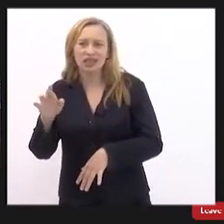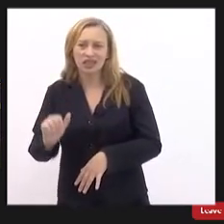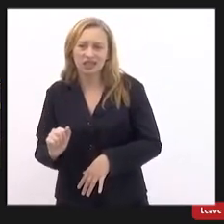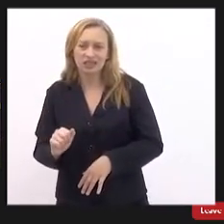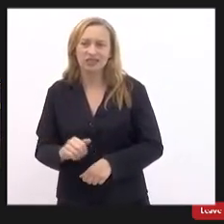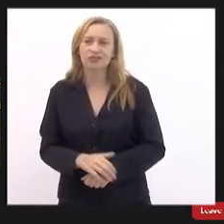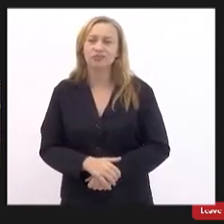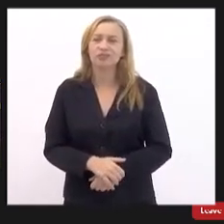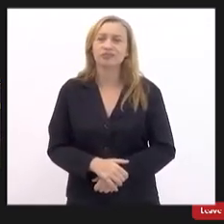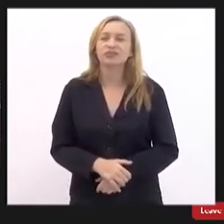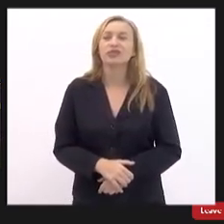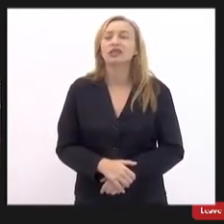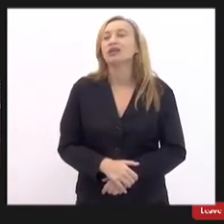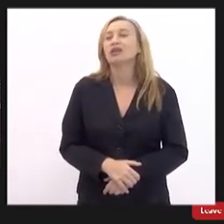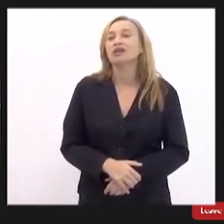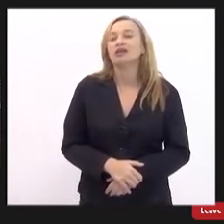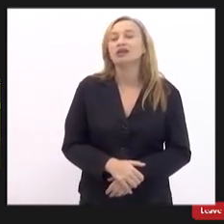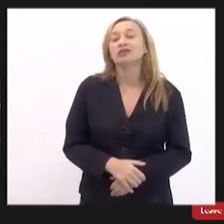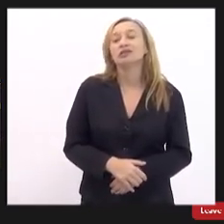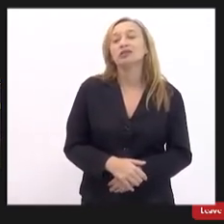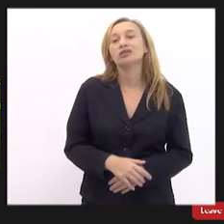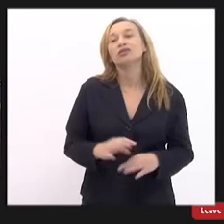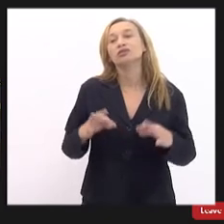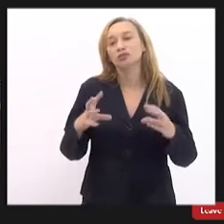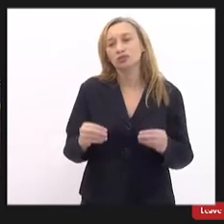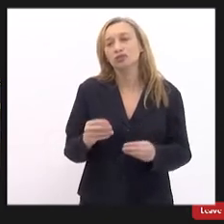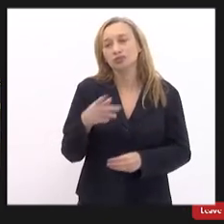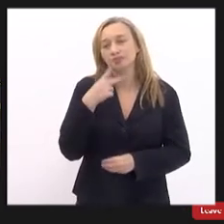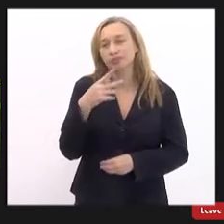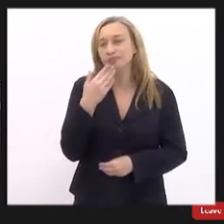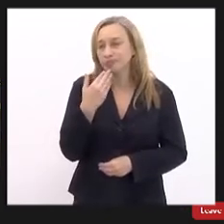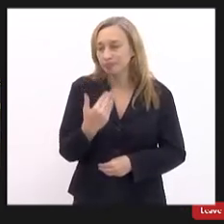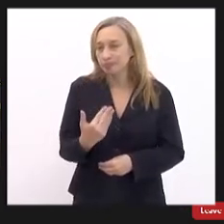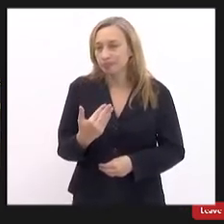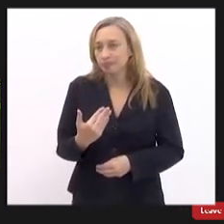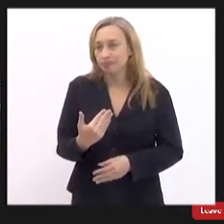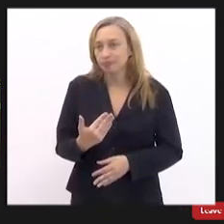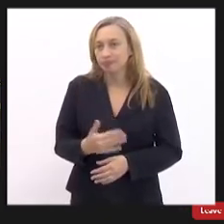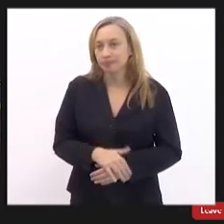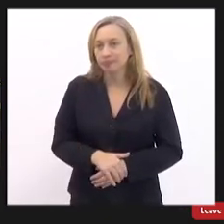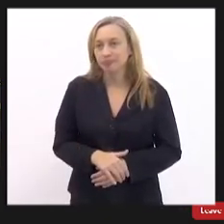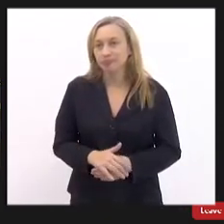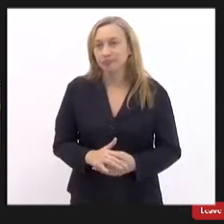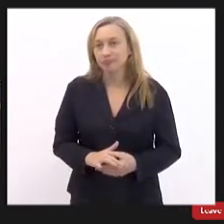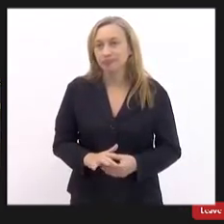Concluindo. Tá, então, com isso, eu peço